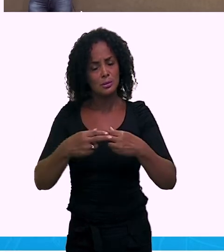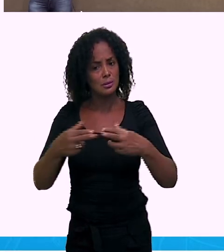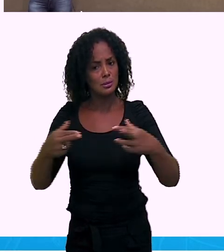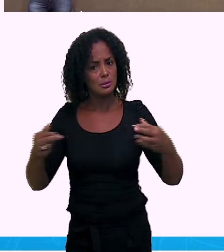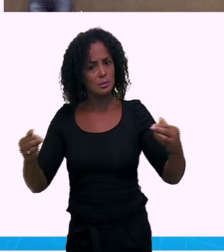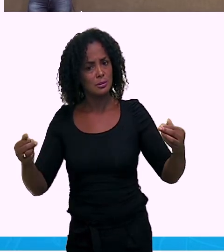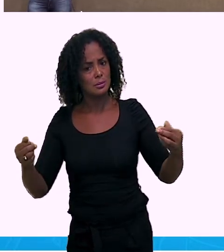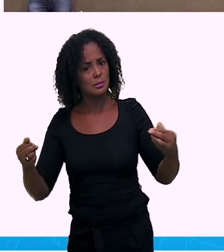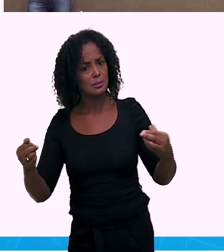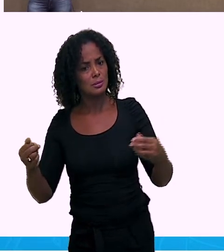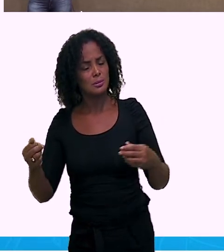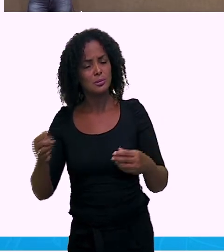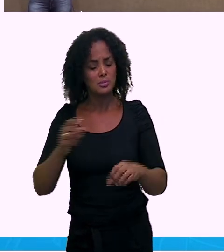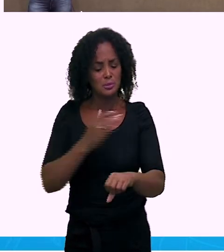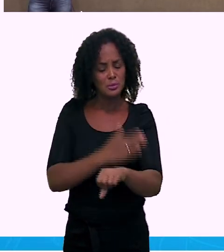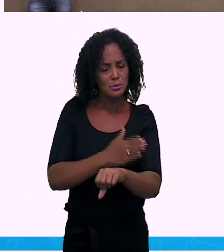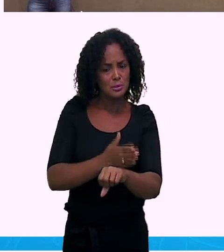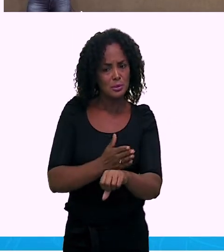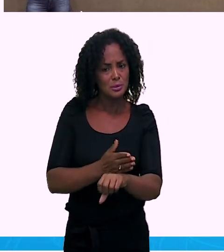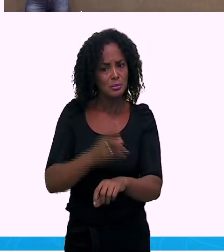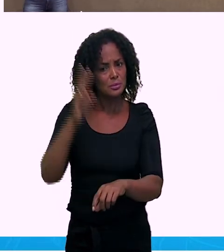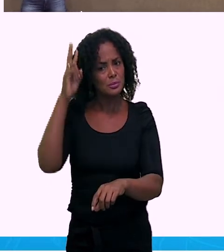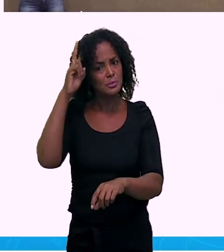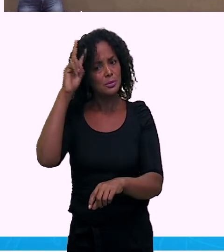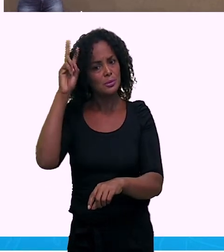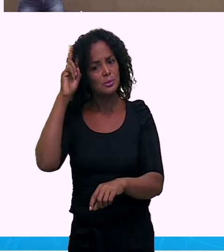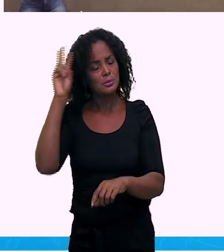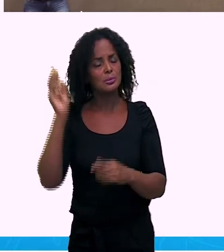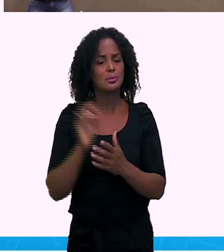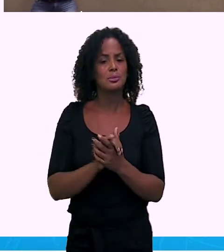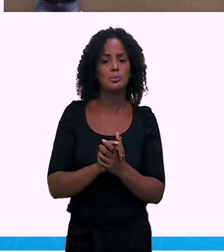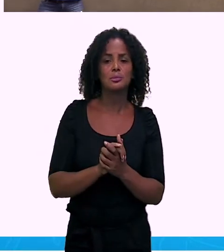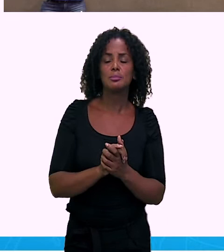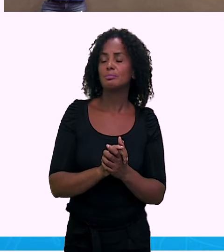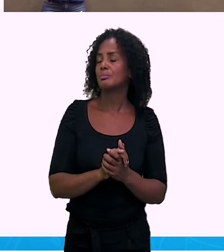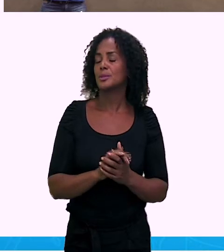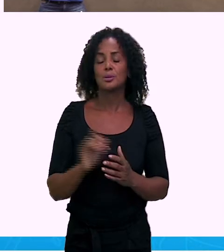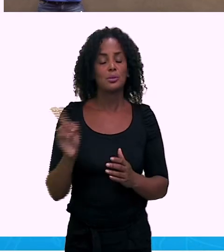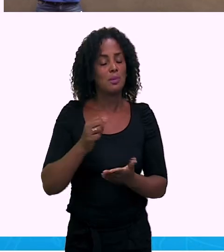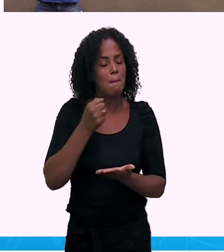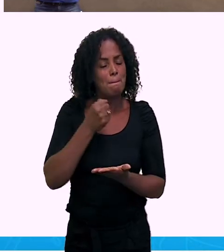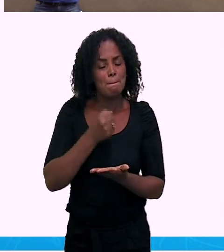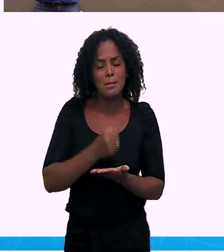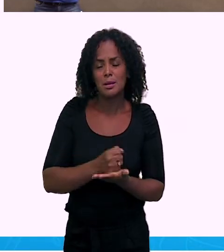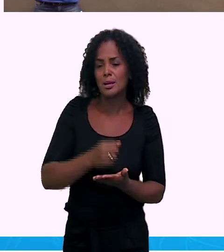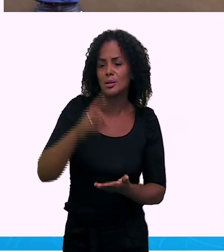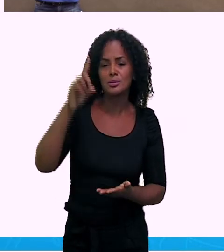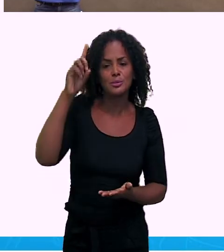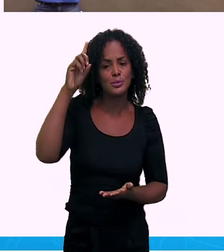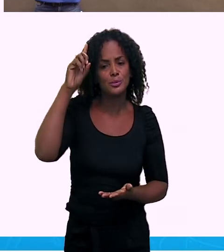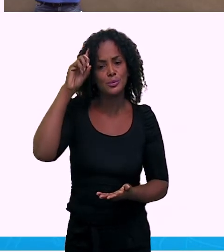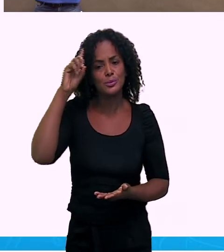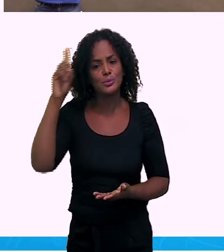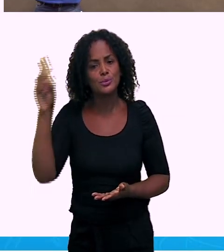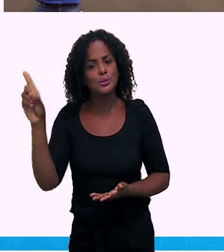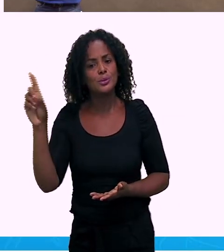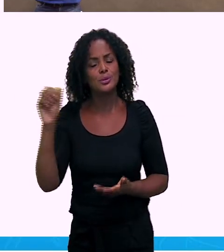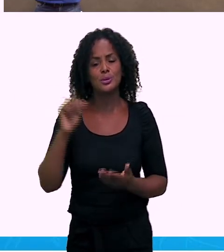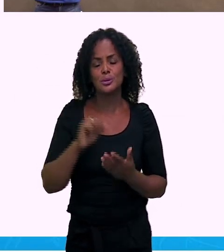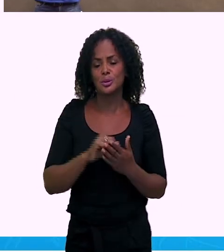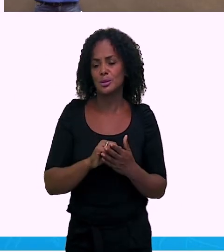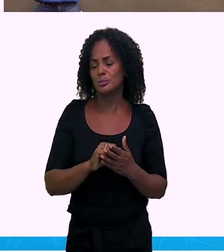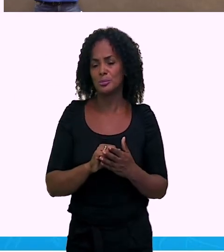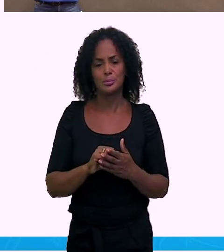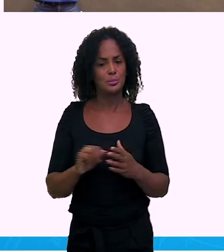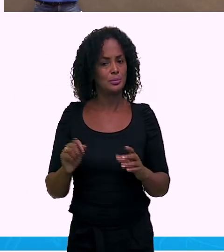tempo histórico? Como tem uma diferença? Como não é marcado por um dia, por uma ocasião